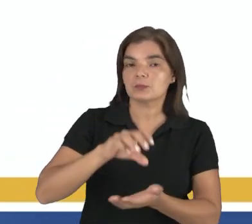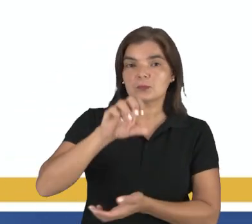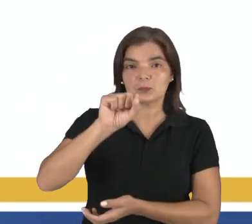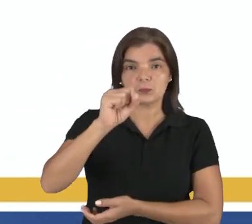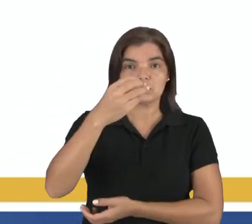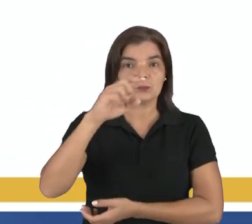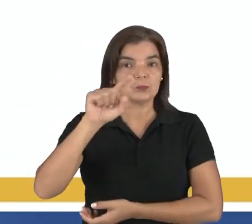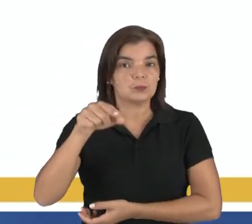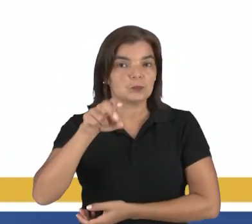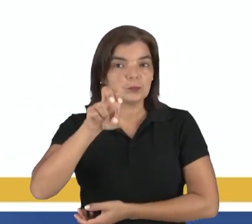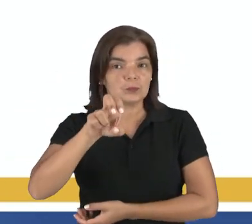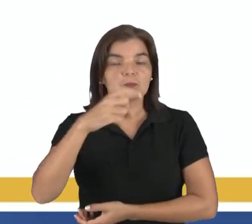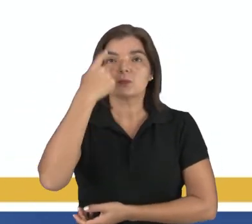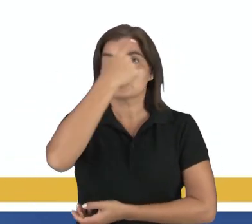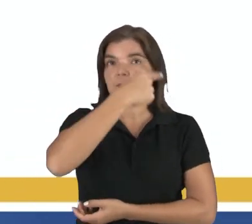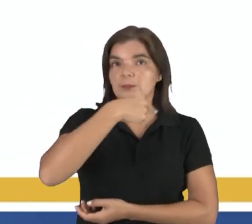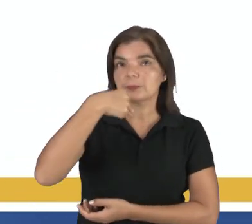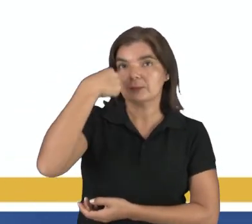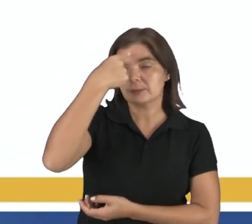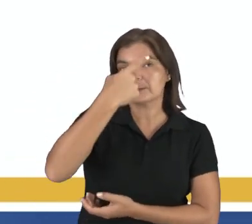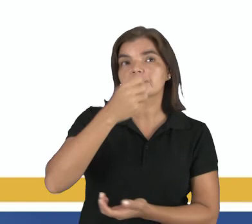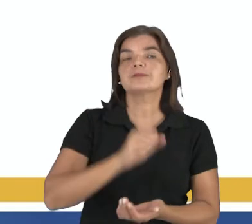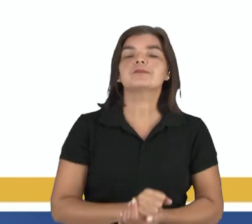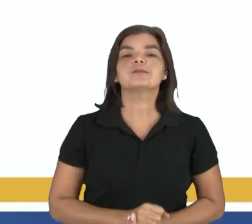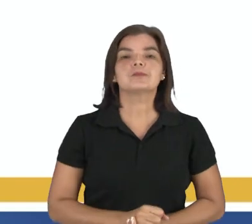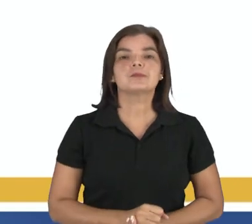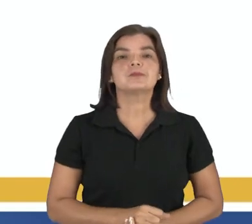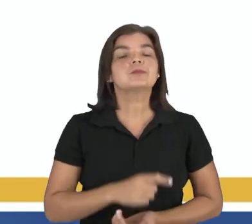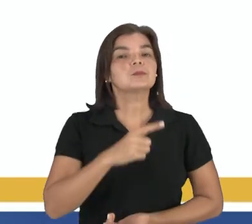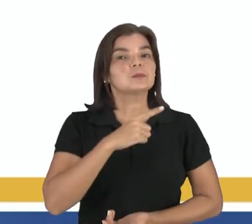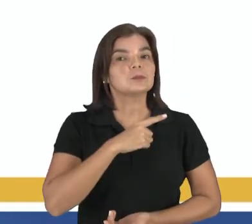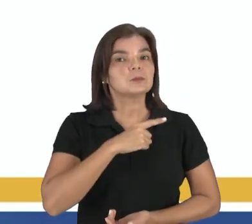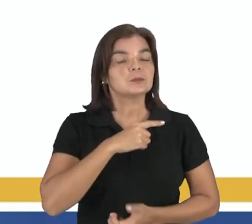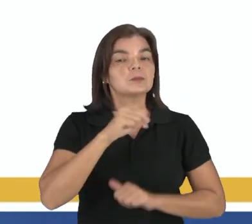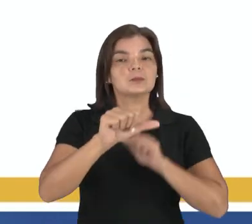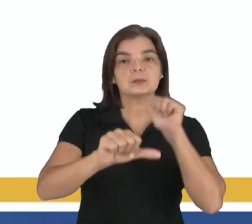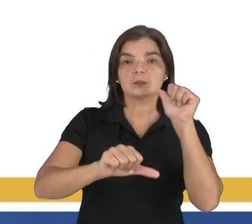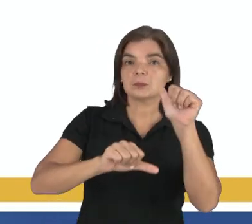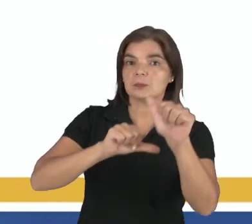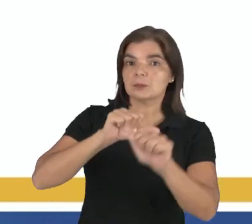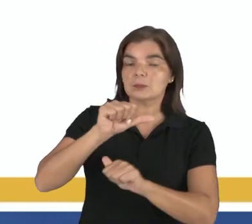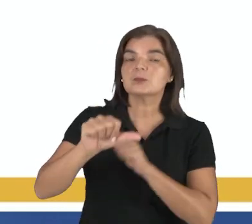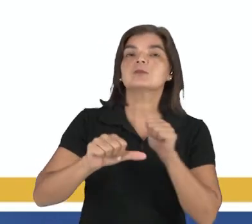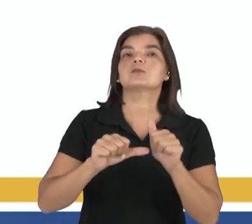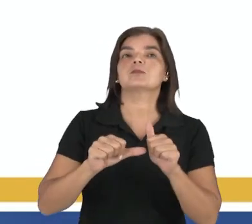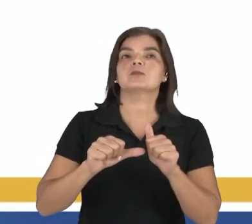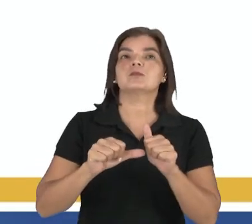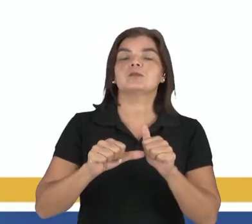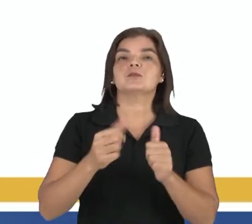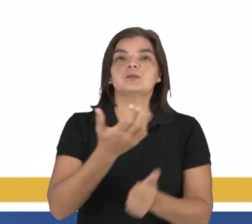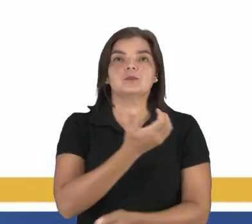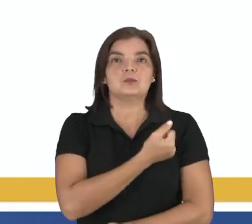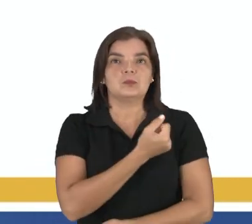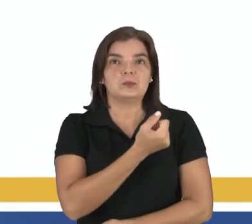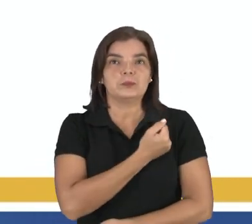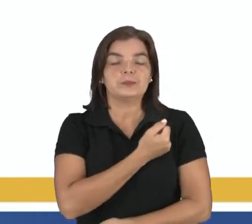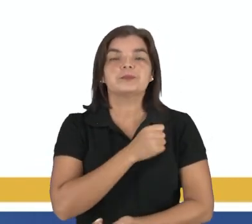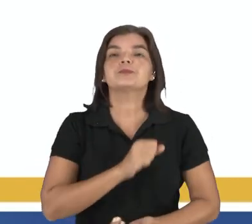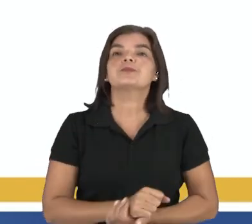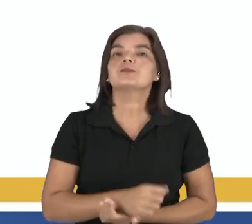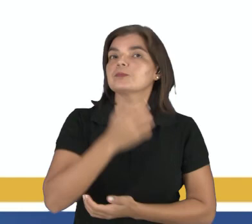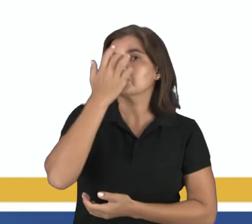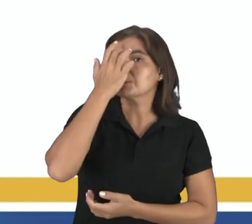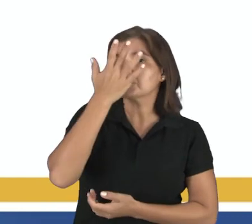corresponde a 8,5 horas. Então, nós temos que transformar esses valores para que a gente